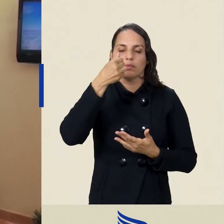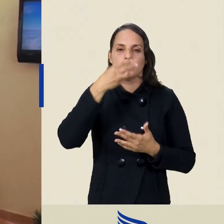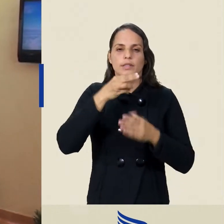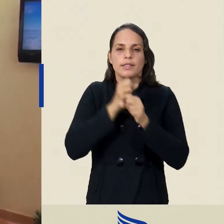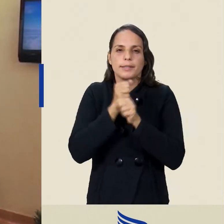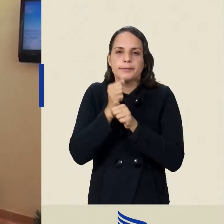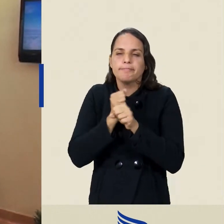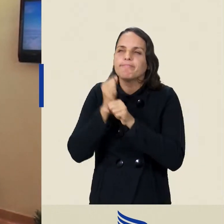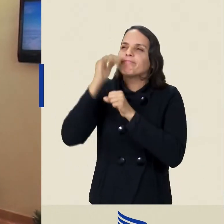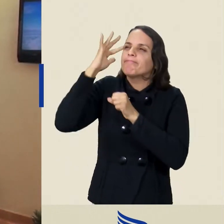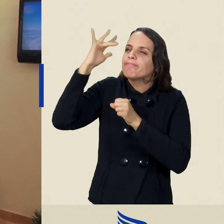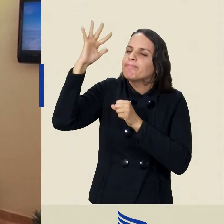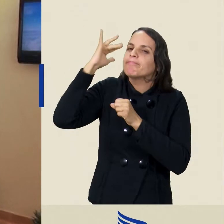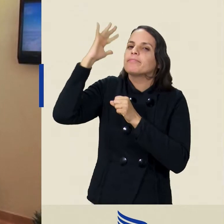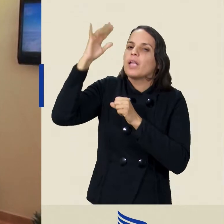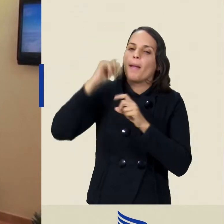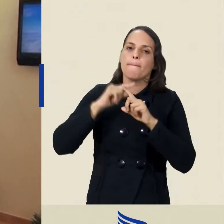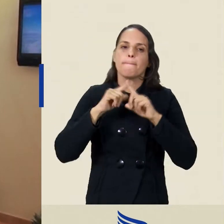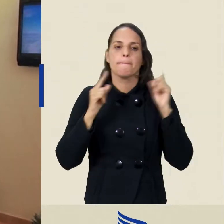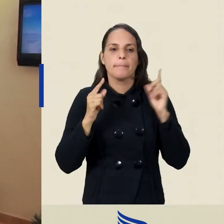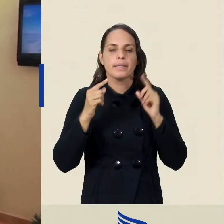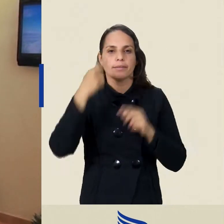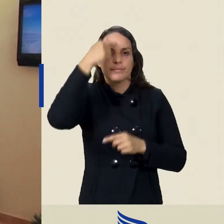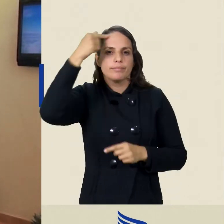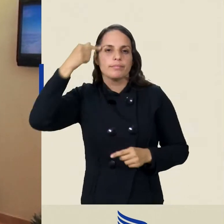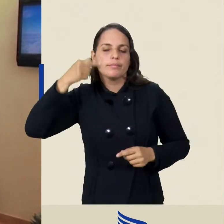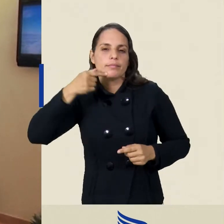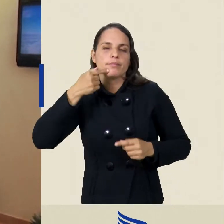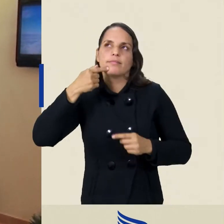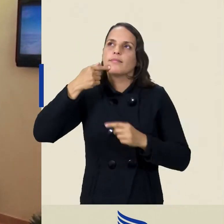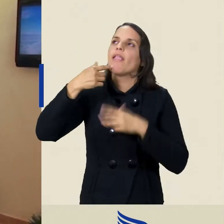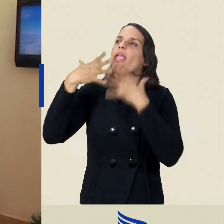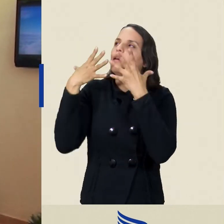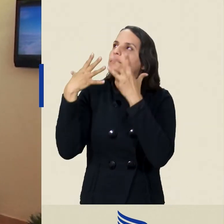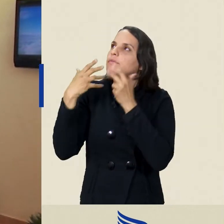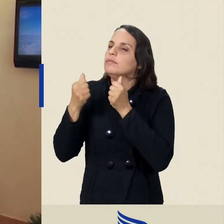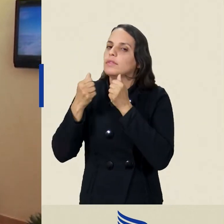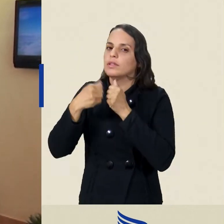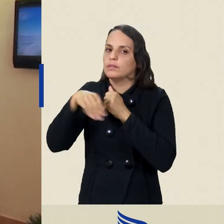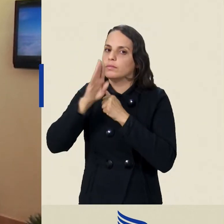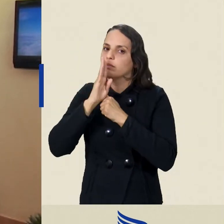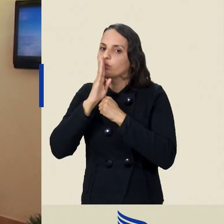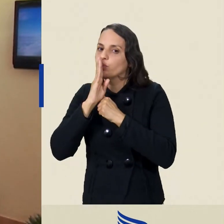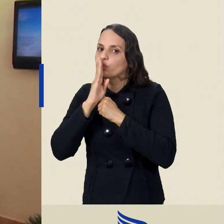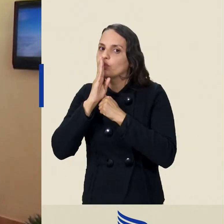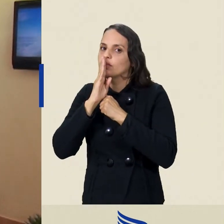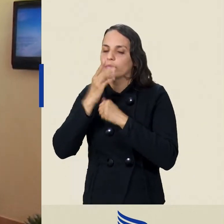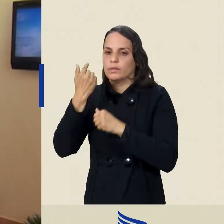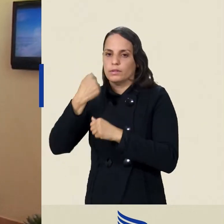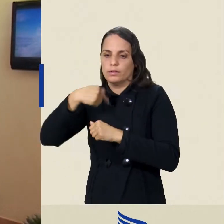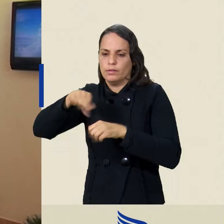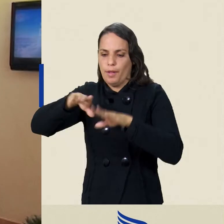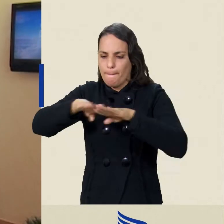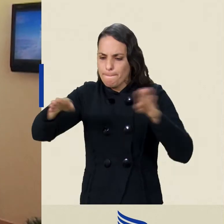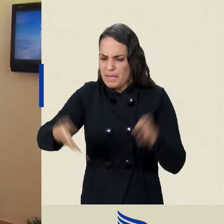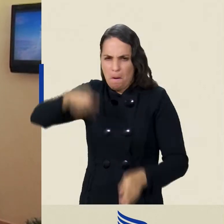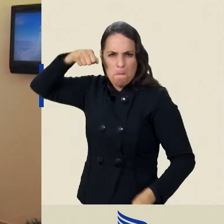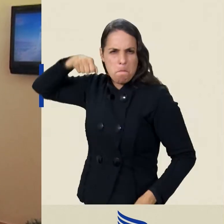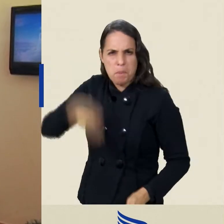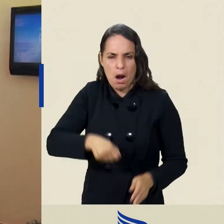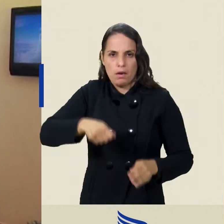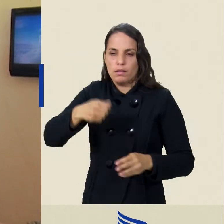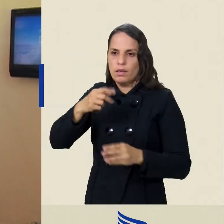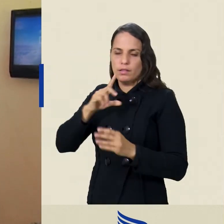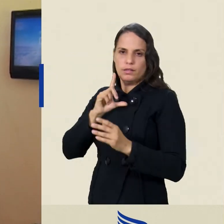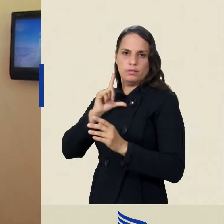minutos para uma confirmação. Sem responder ao sobrinho, Miller dá um soco na mesa e sai pelas portas do fundo e